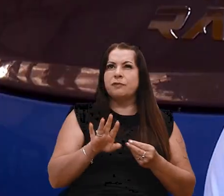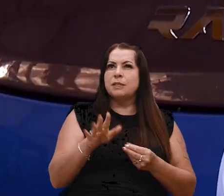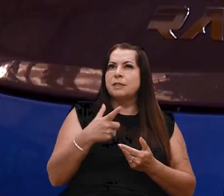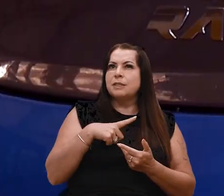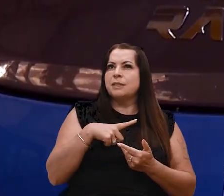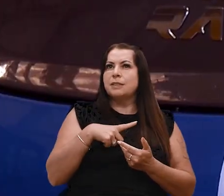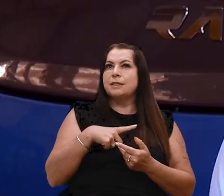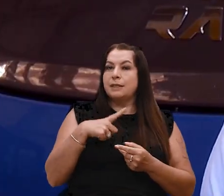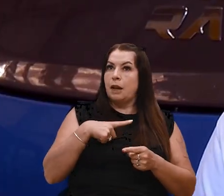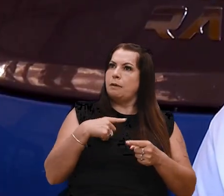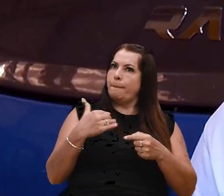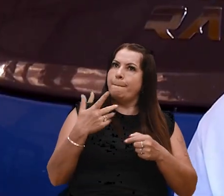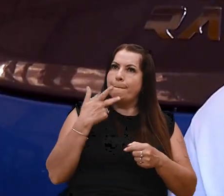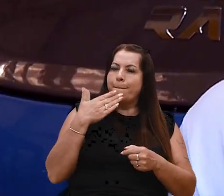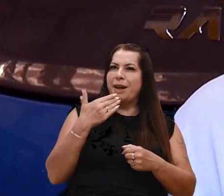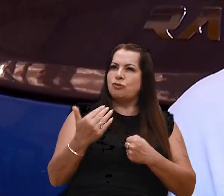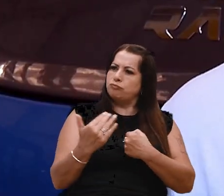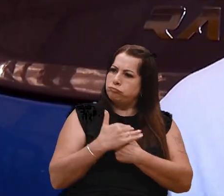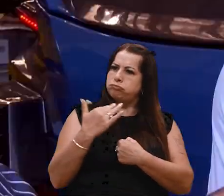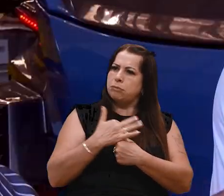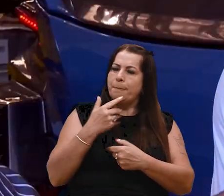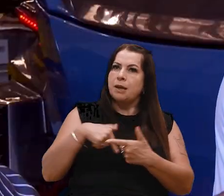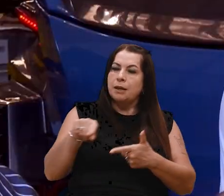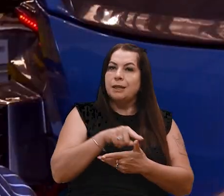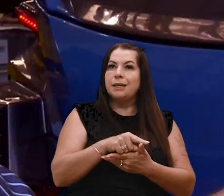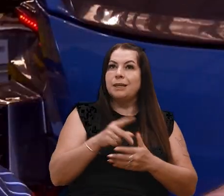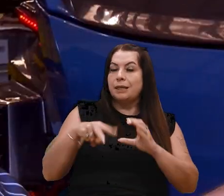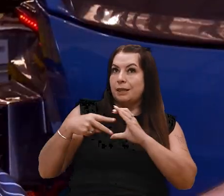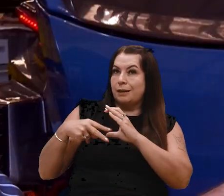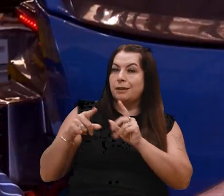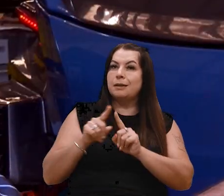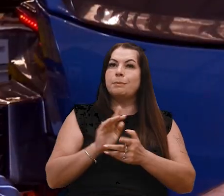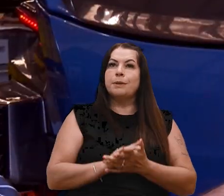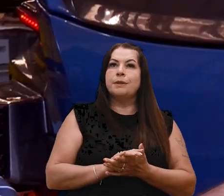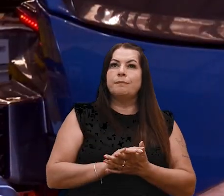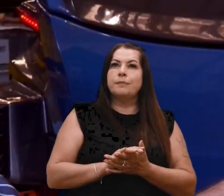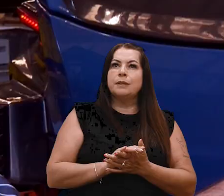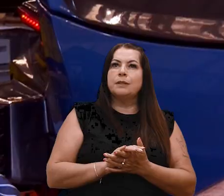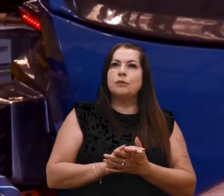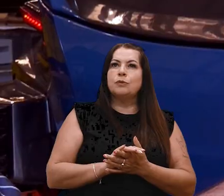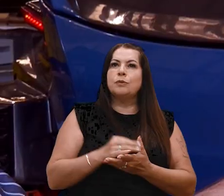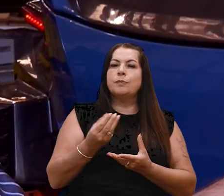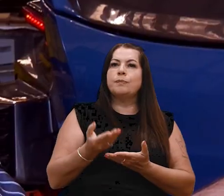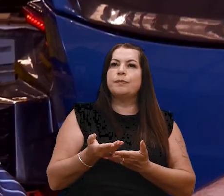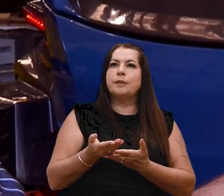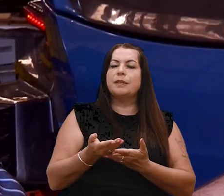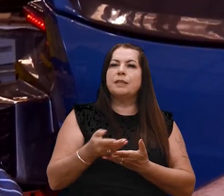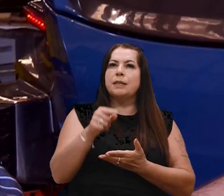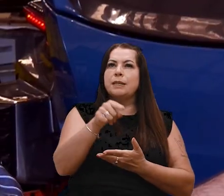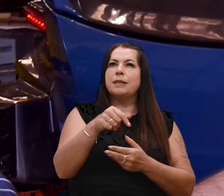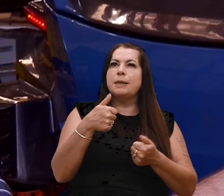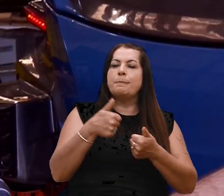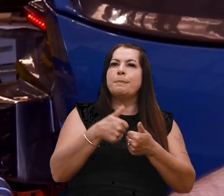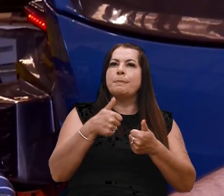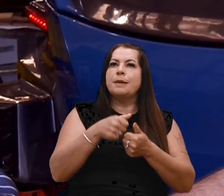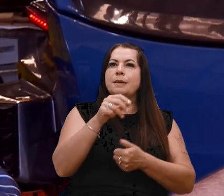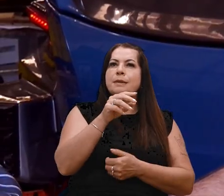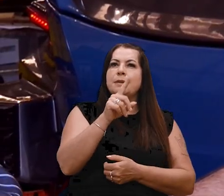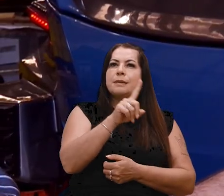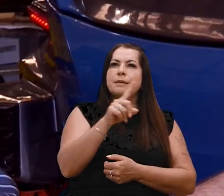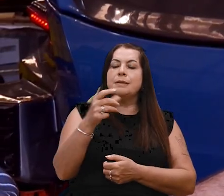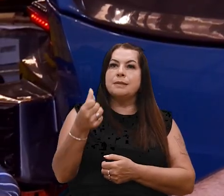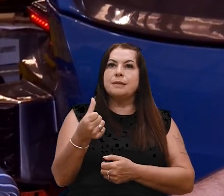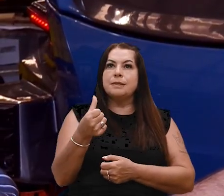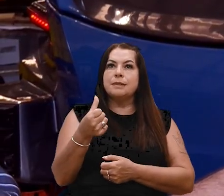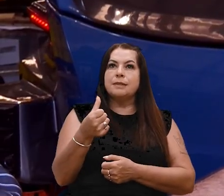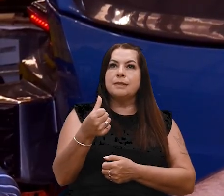somos demandados na Câmara de Vereadores, é a questão do fluxo ali onde passa a 116, naquele